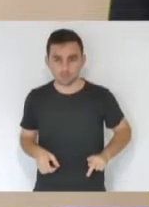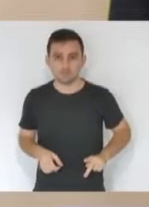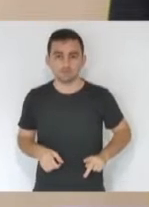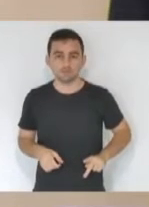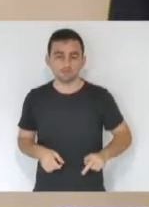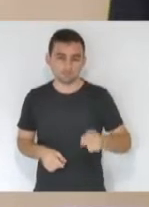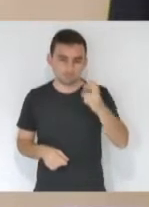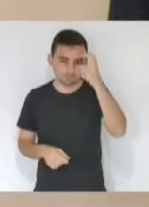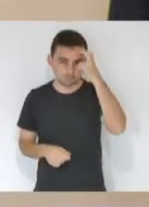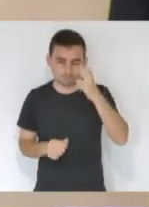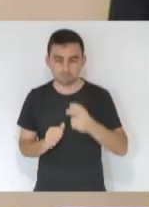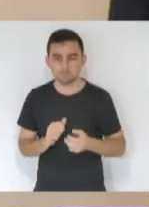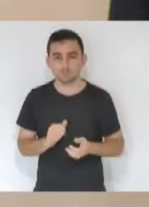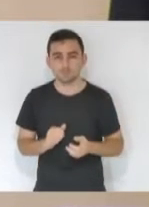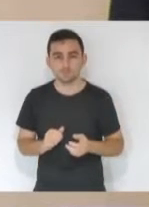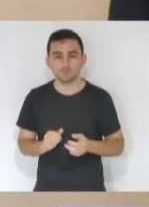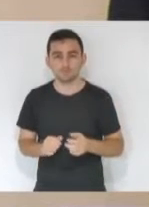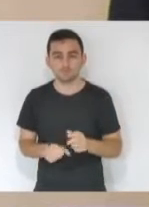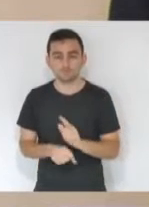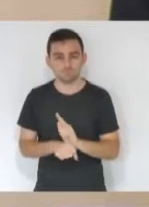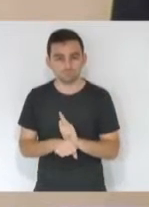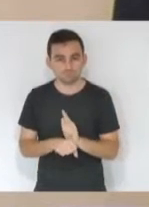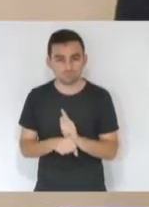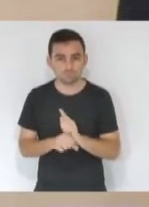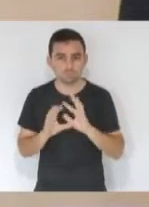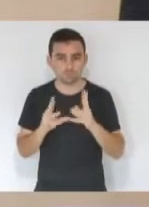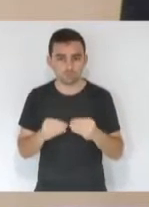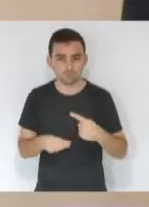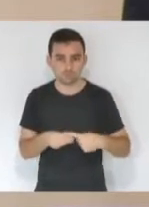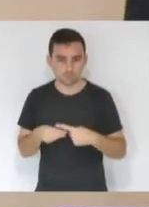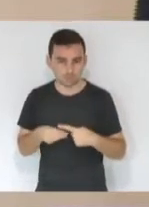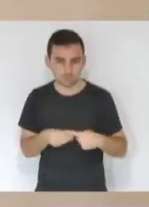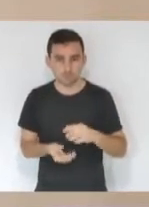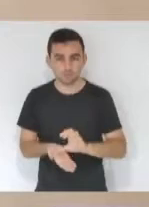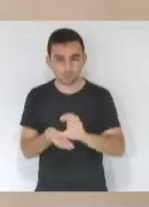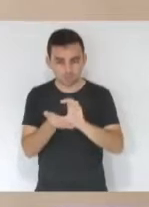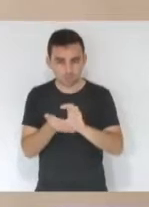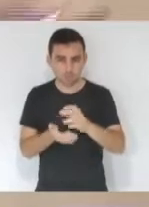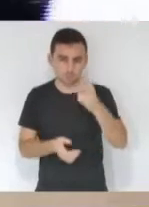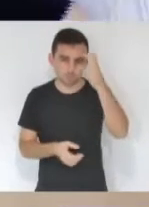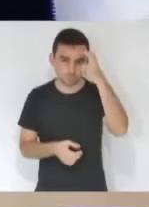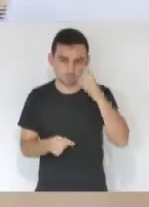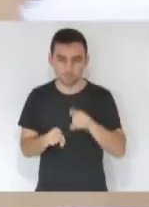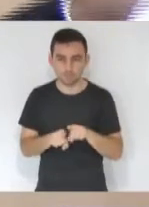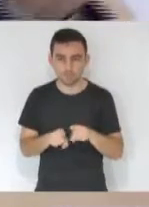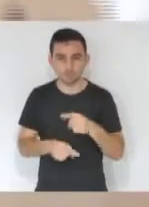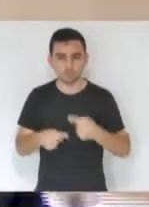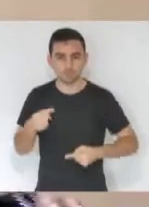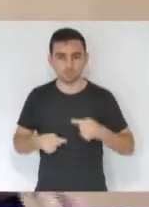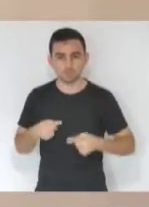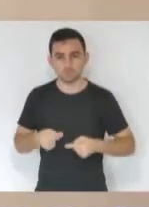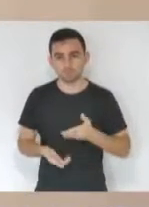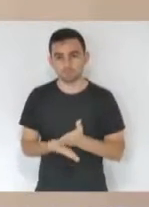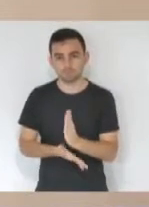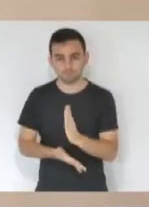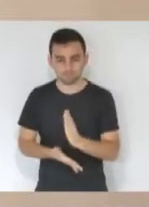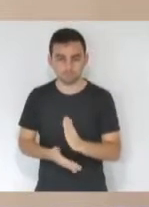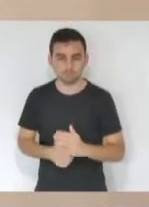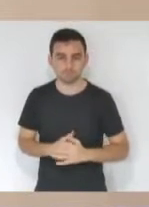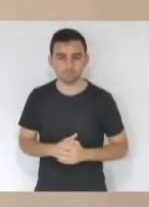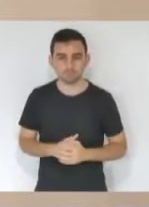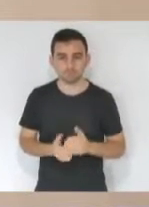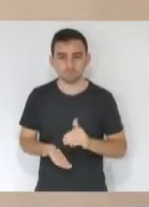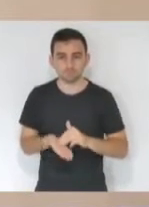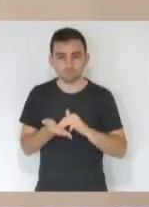representante dos gestores municipais de cultura para o conselho estadual de cultura discussão votação aprovada a moção moção